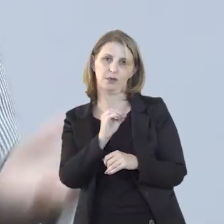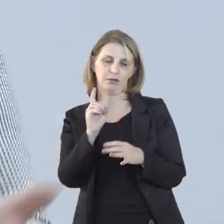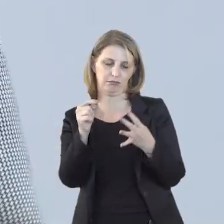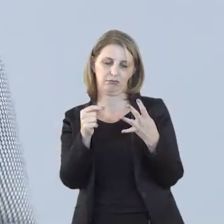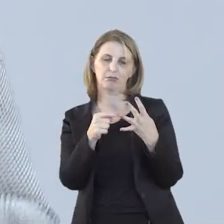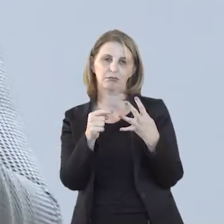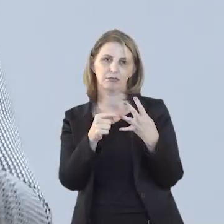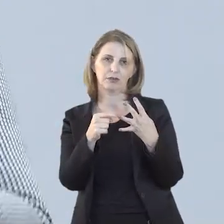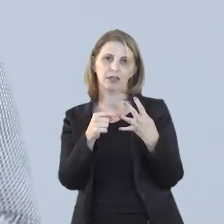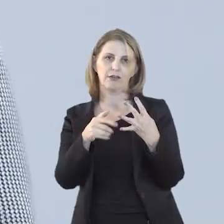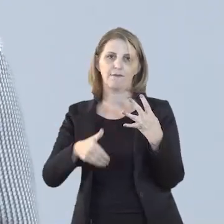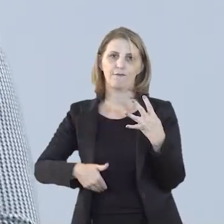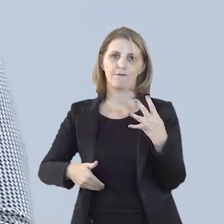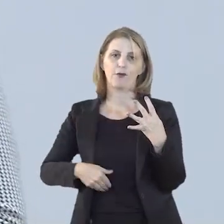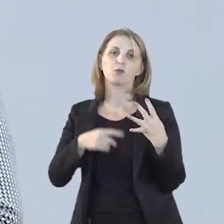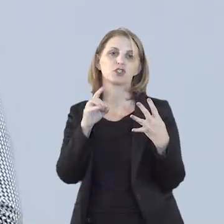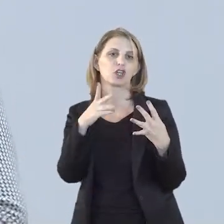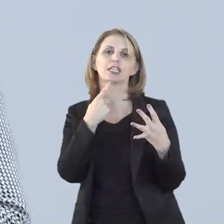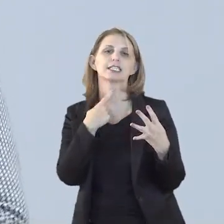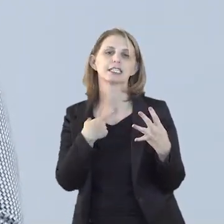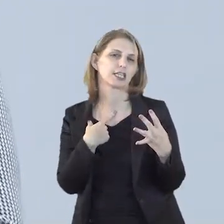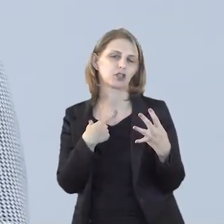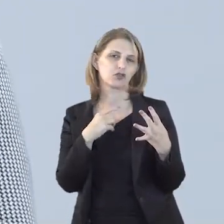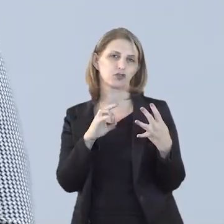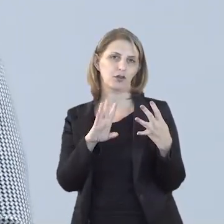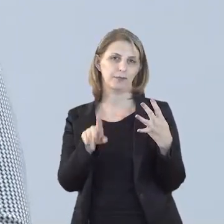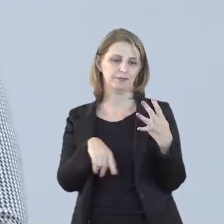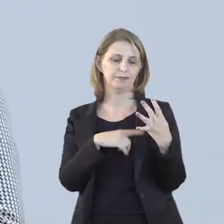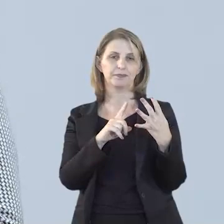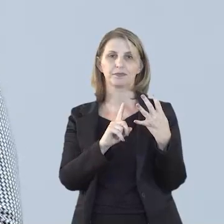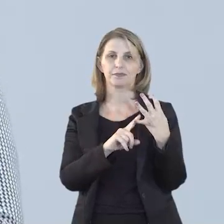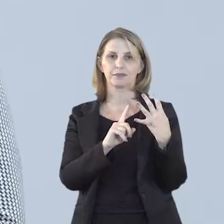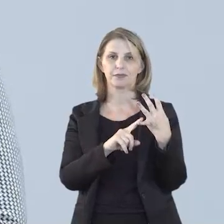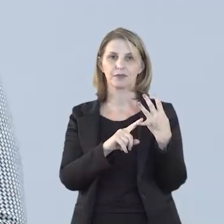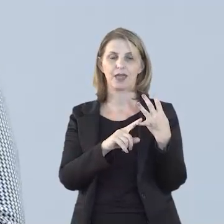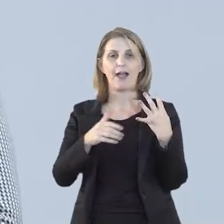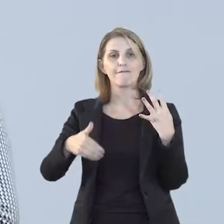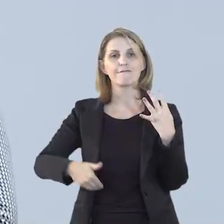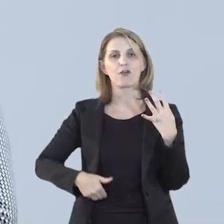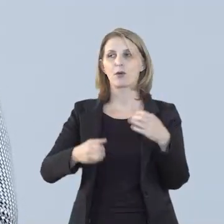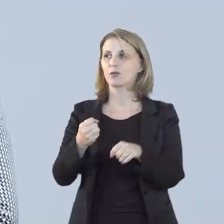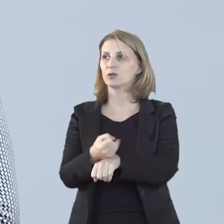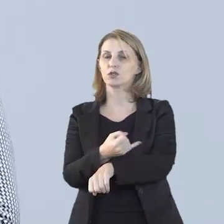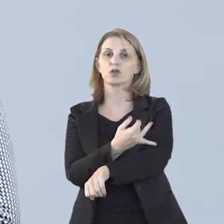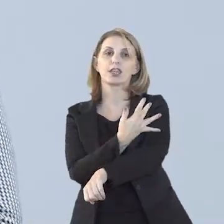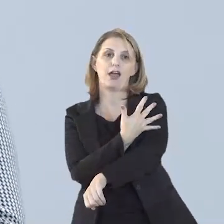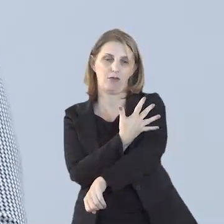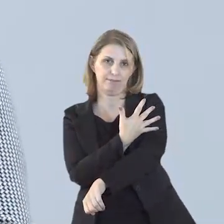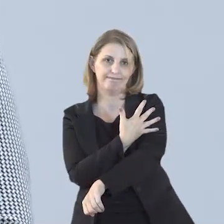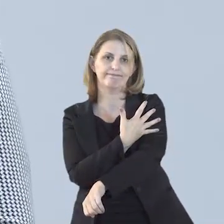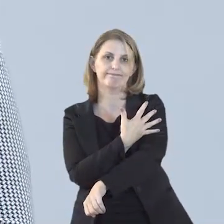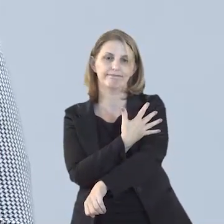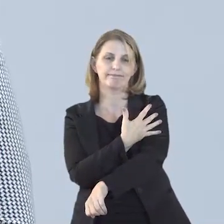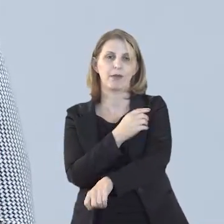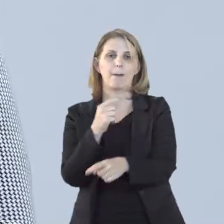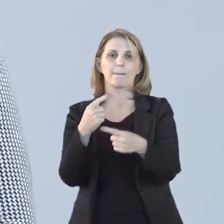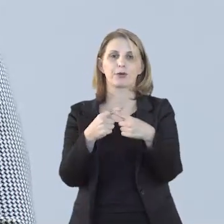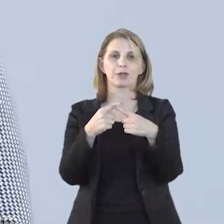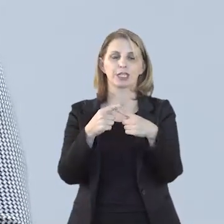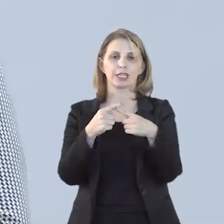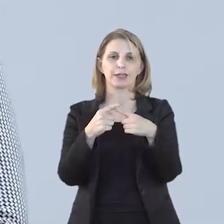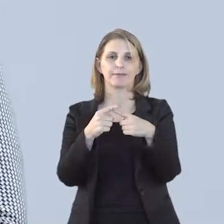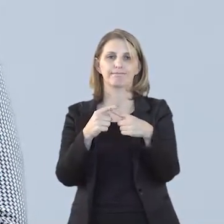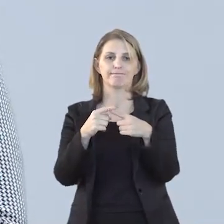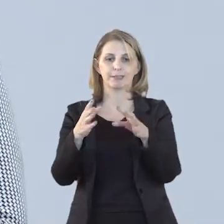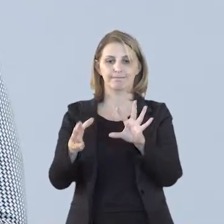vou comer o feijão, sei lá, no domingo, né? Essa é uma fome de vontade de comer. E, por fim, então, uma fome emocional,